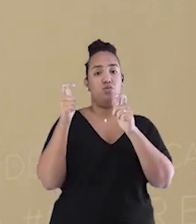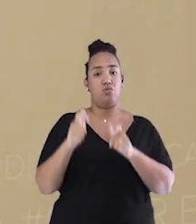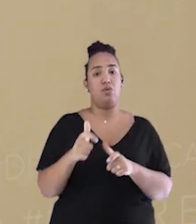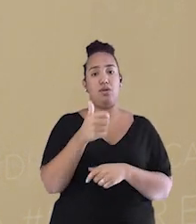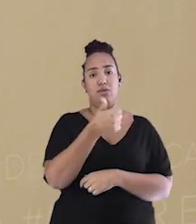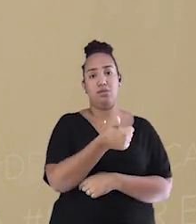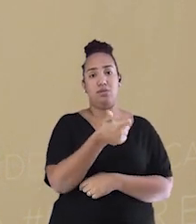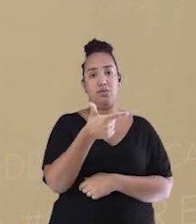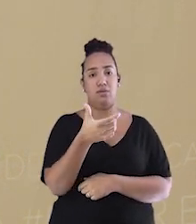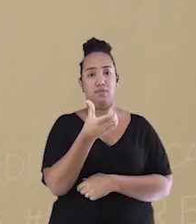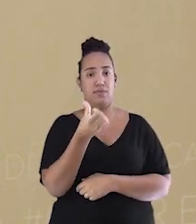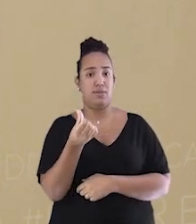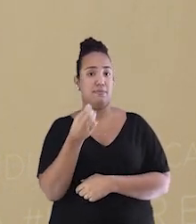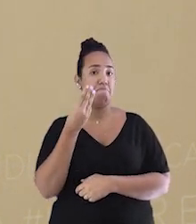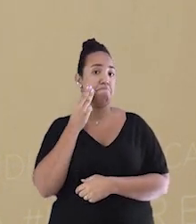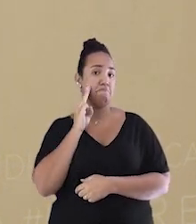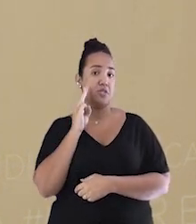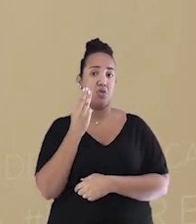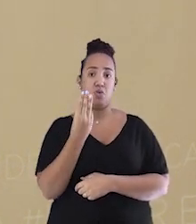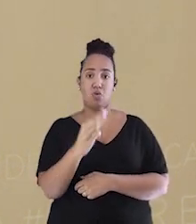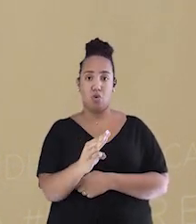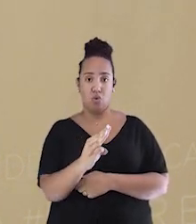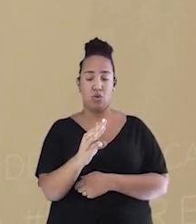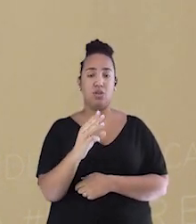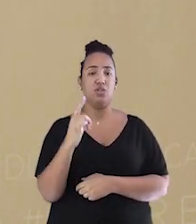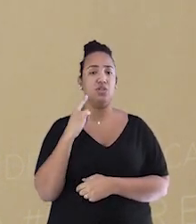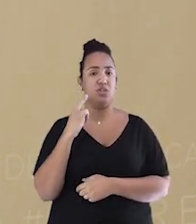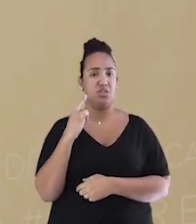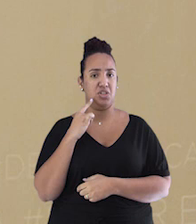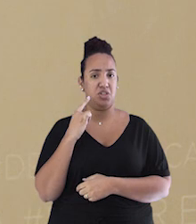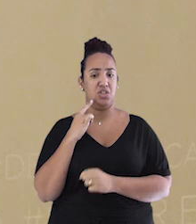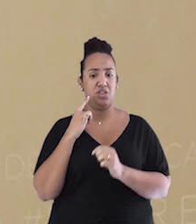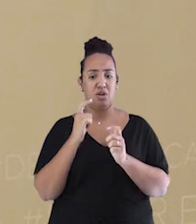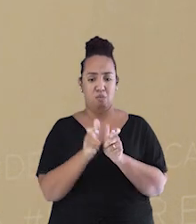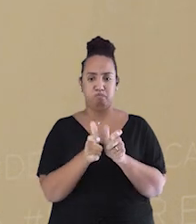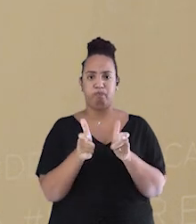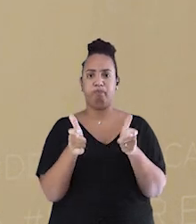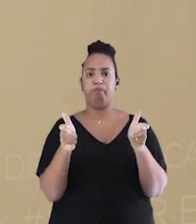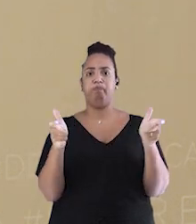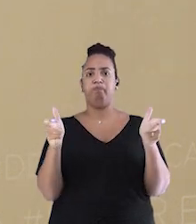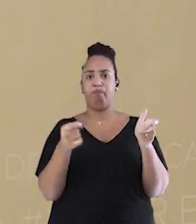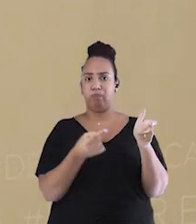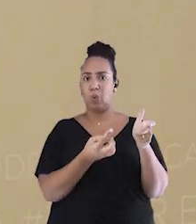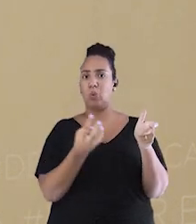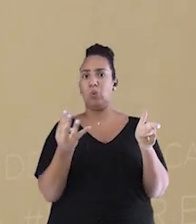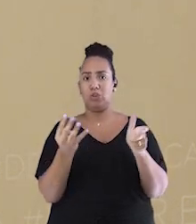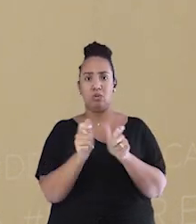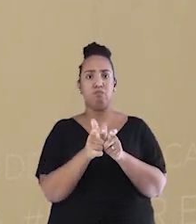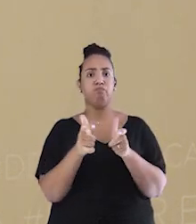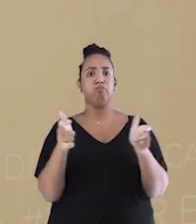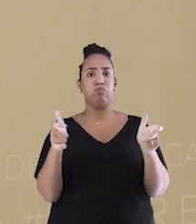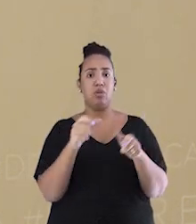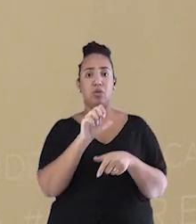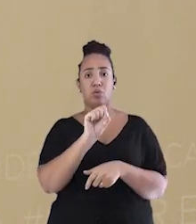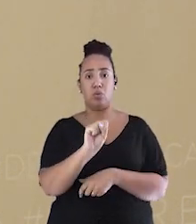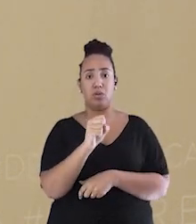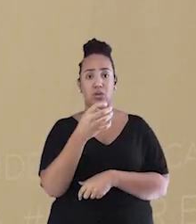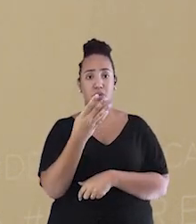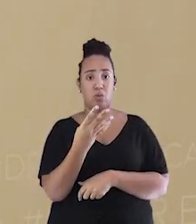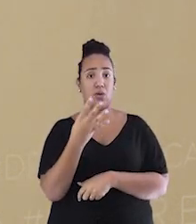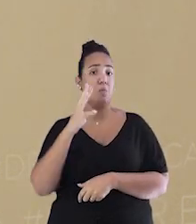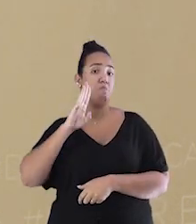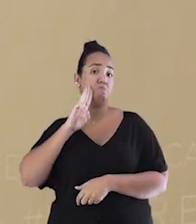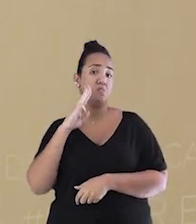com 126 milhões de toneladas produzidas e